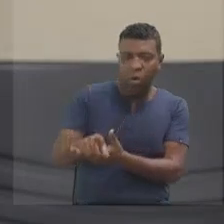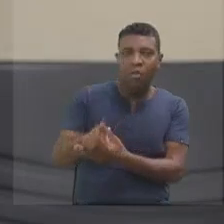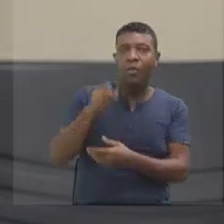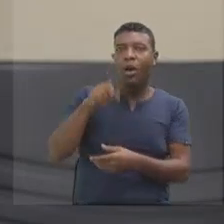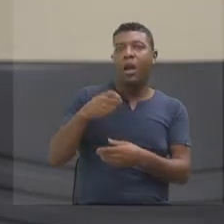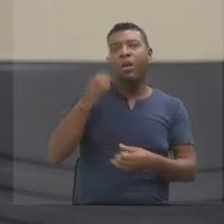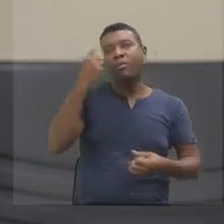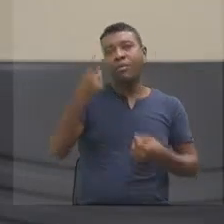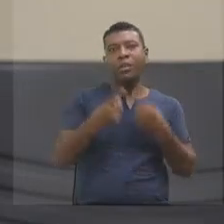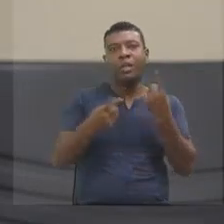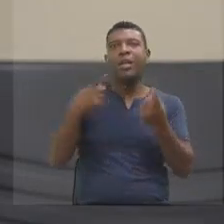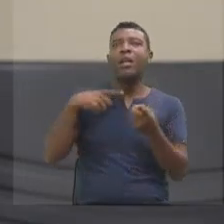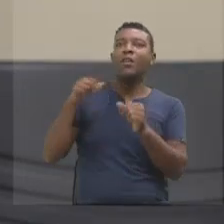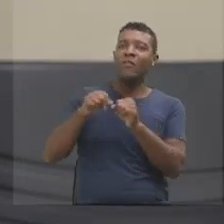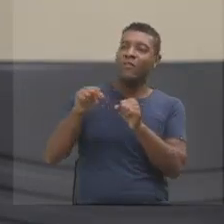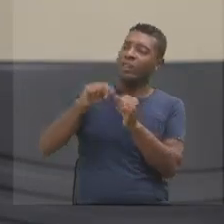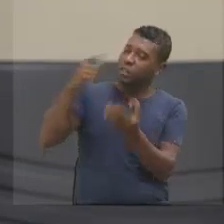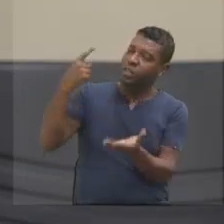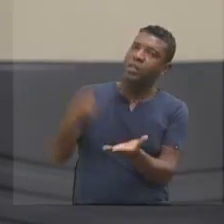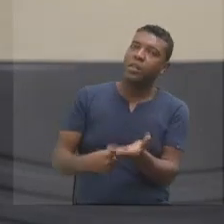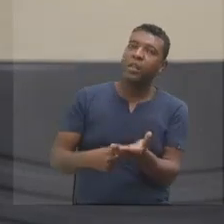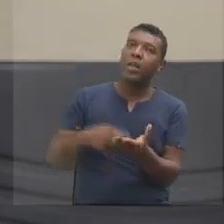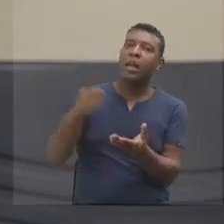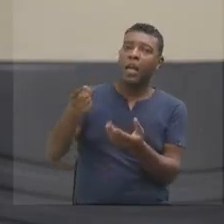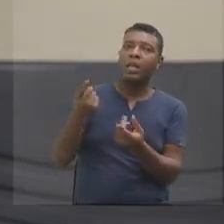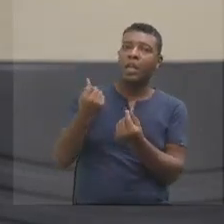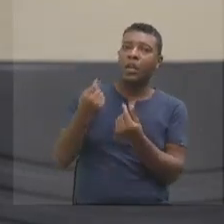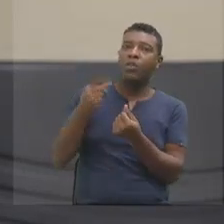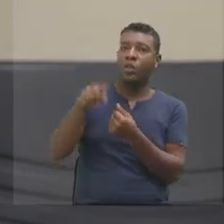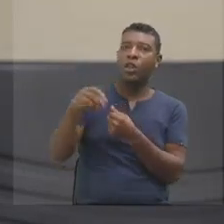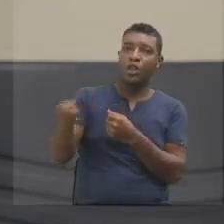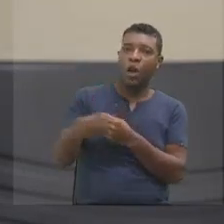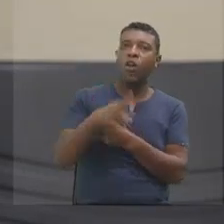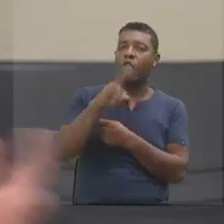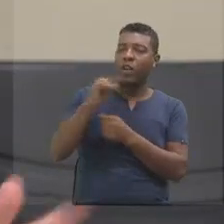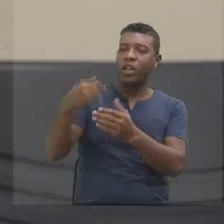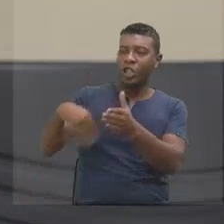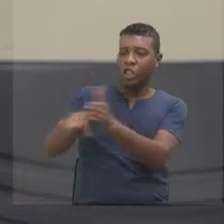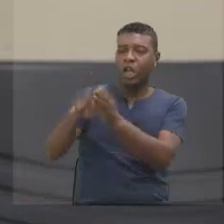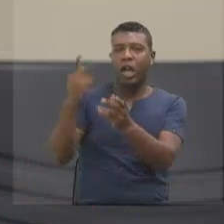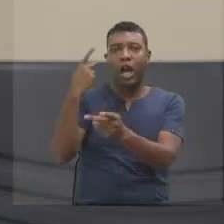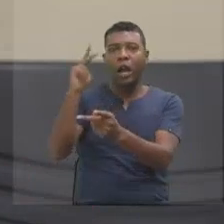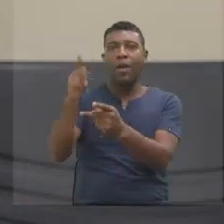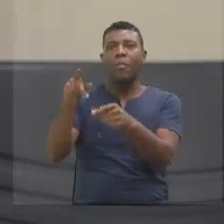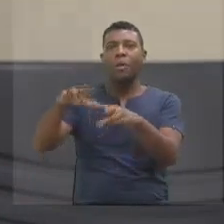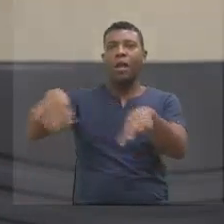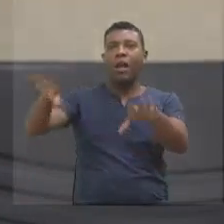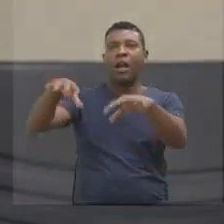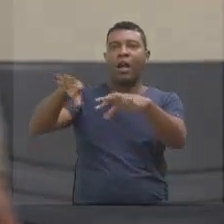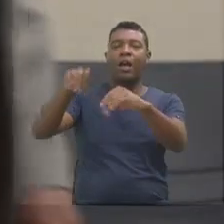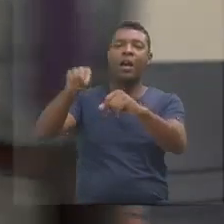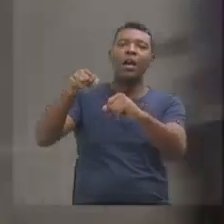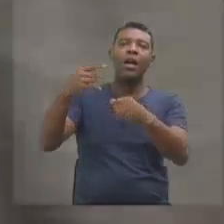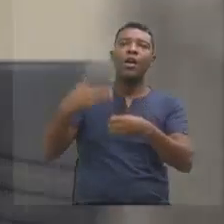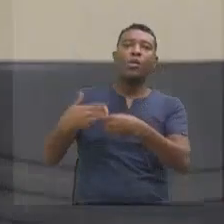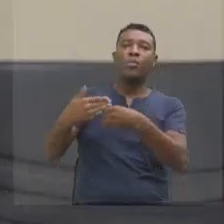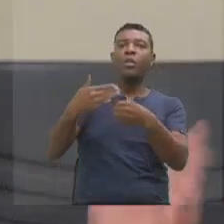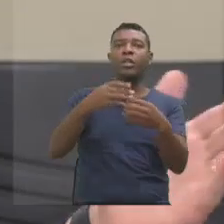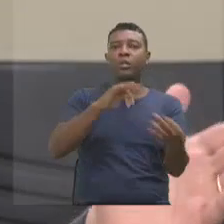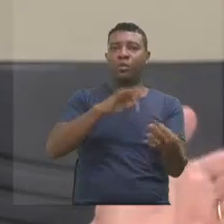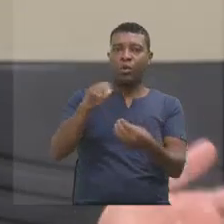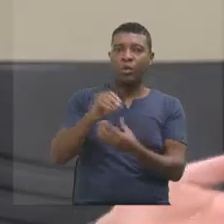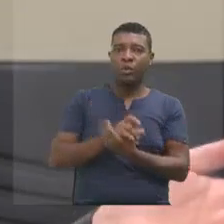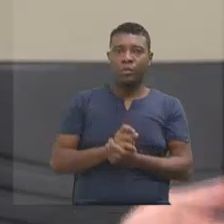foi pactuado em Siba e esse recurso é novo chegar para vocês é para os municípios todos É sobre o